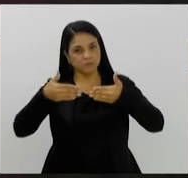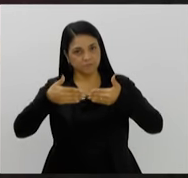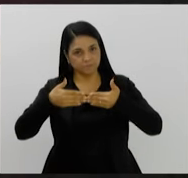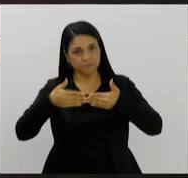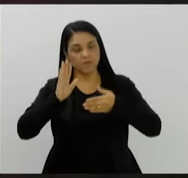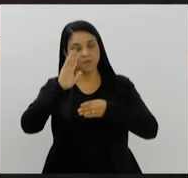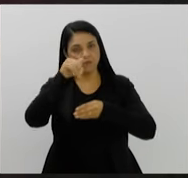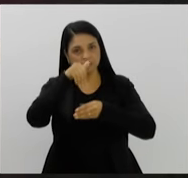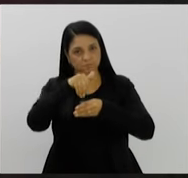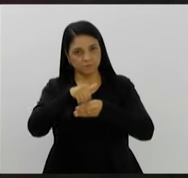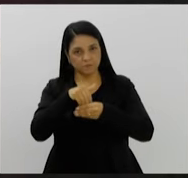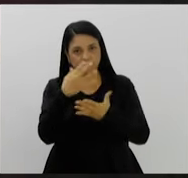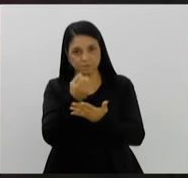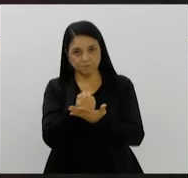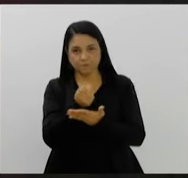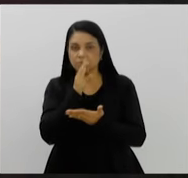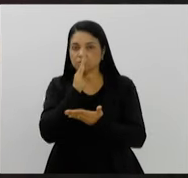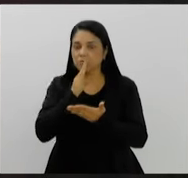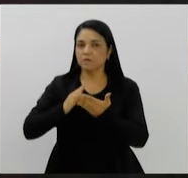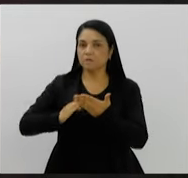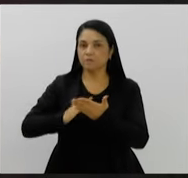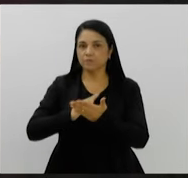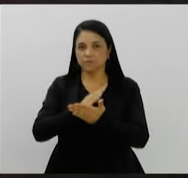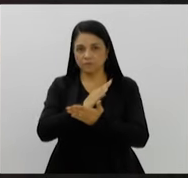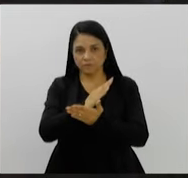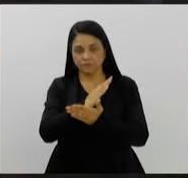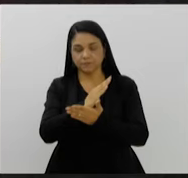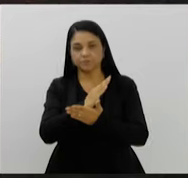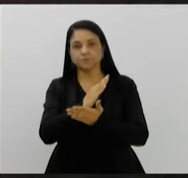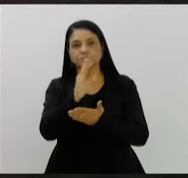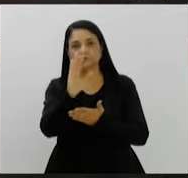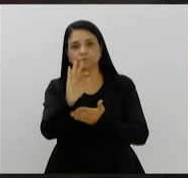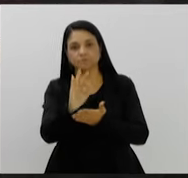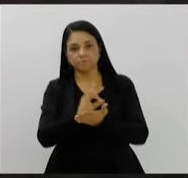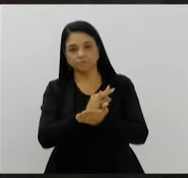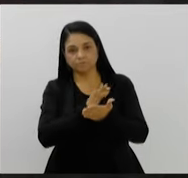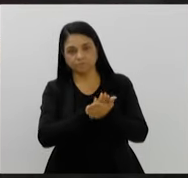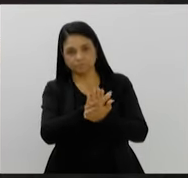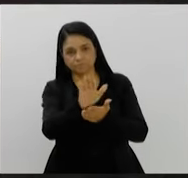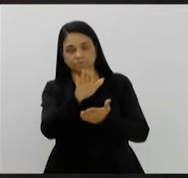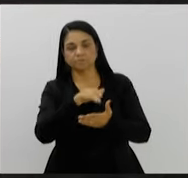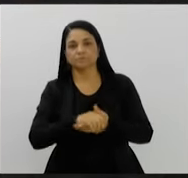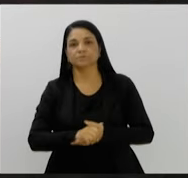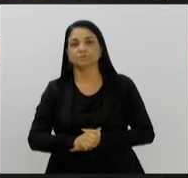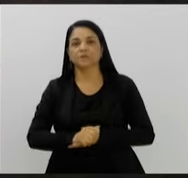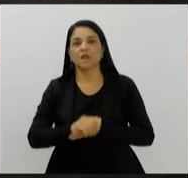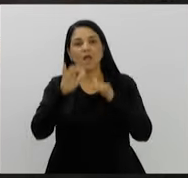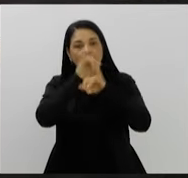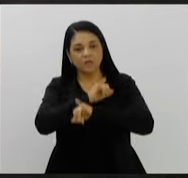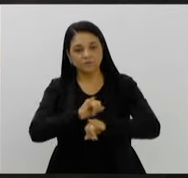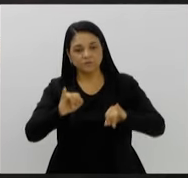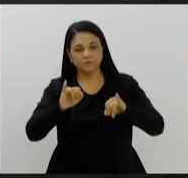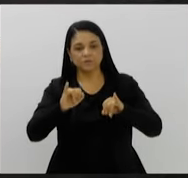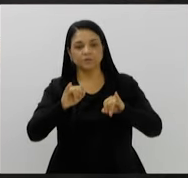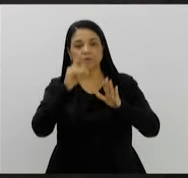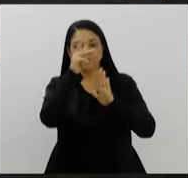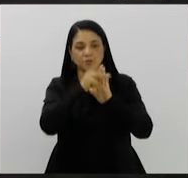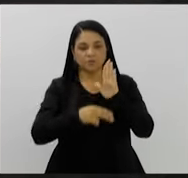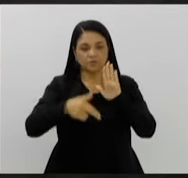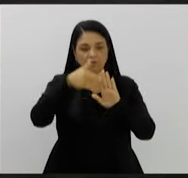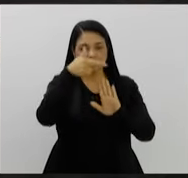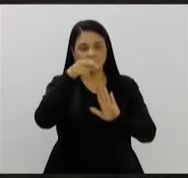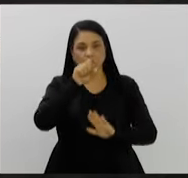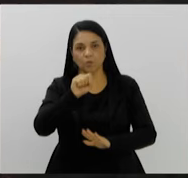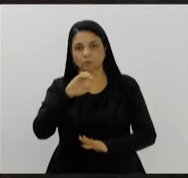em votação senhores que a prova permaneça como estão aprovado vai a promulgação anuncio projeto de